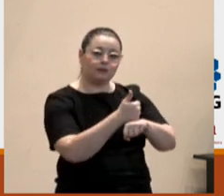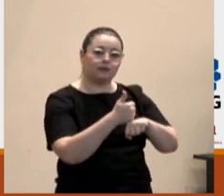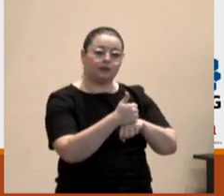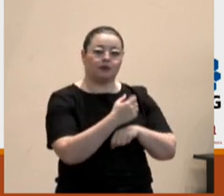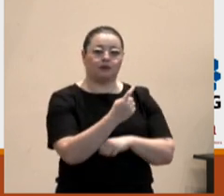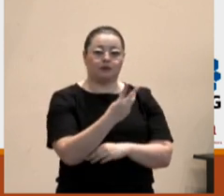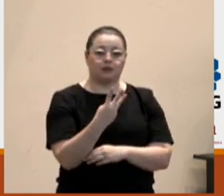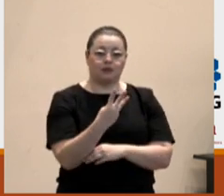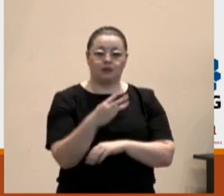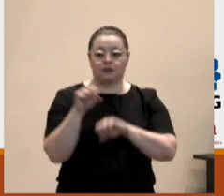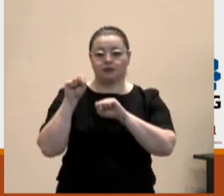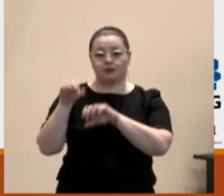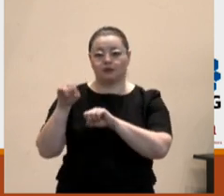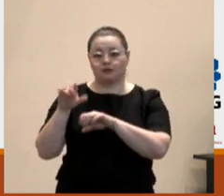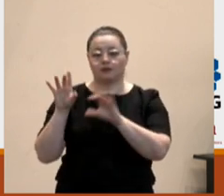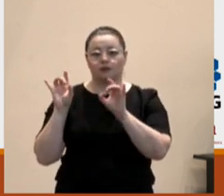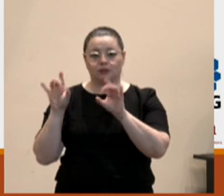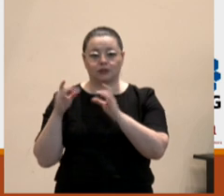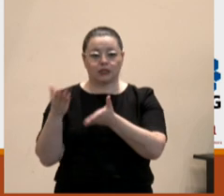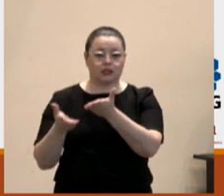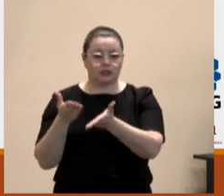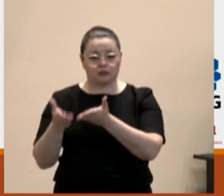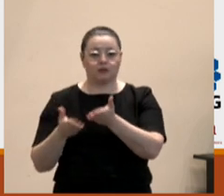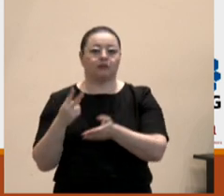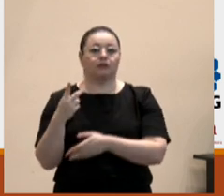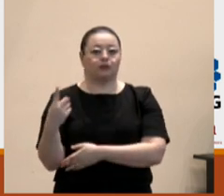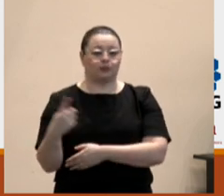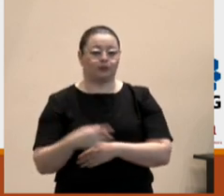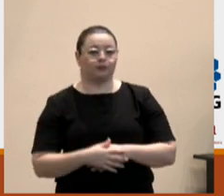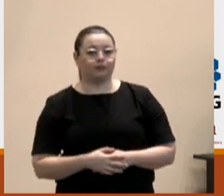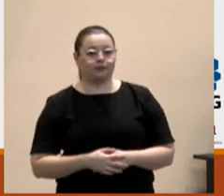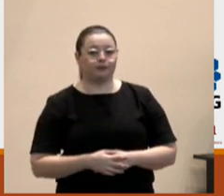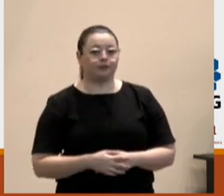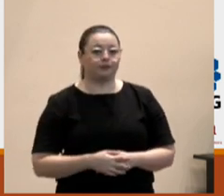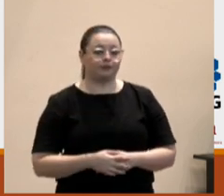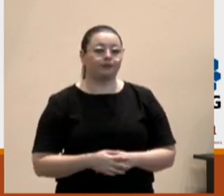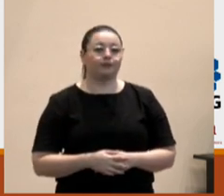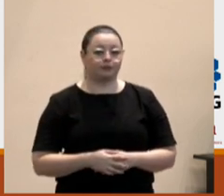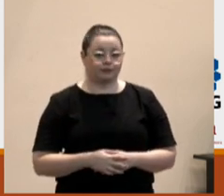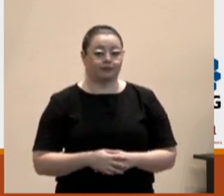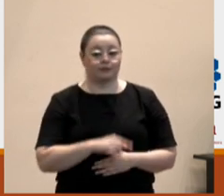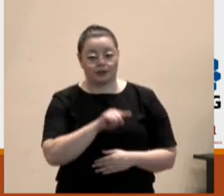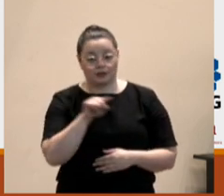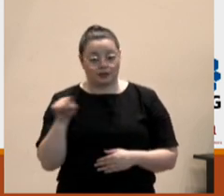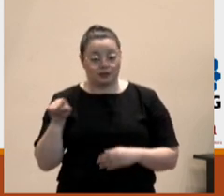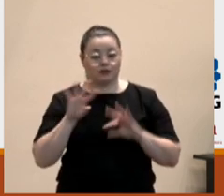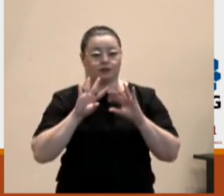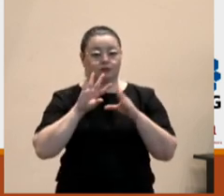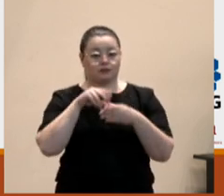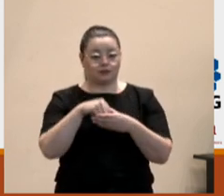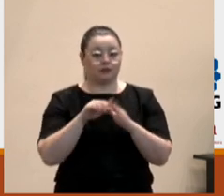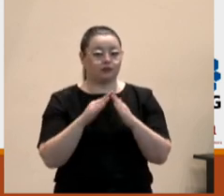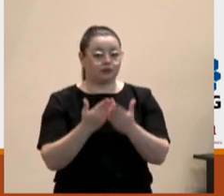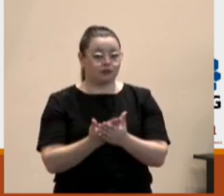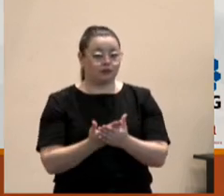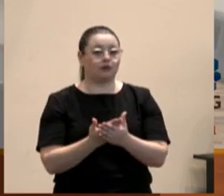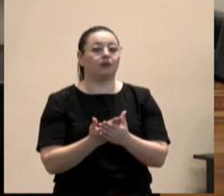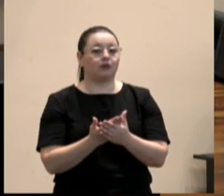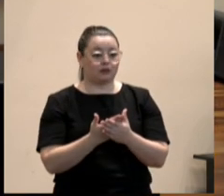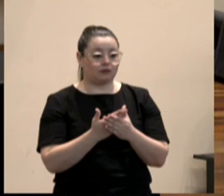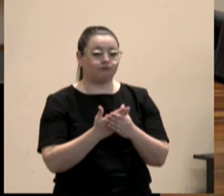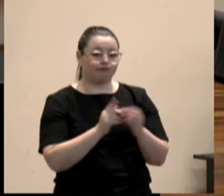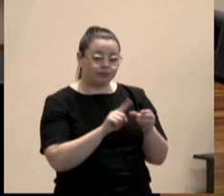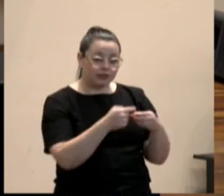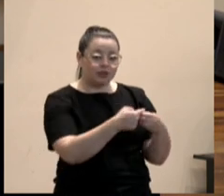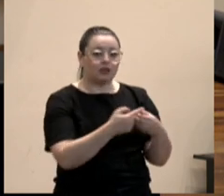educação especial, com atendimento e tal, 21 mil. Então, esse é na escola urbana. Na escola rural,